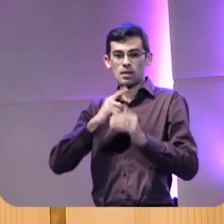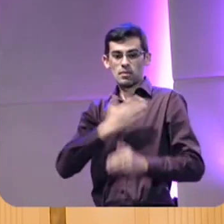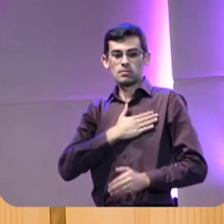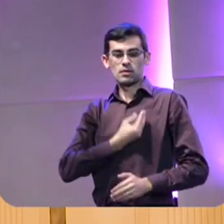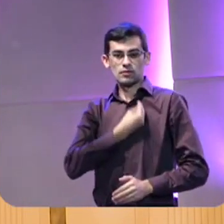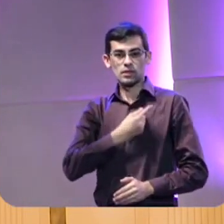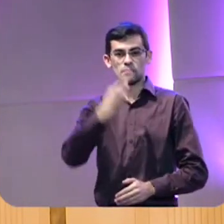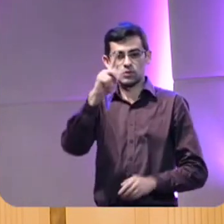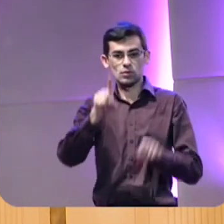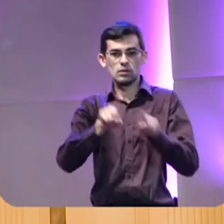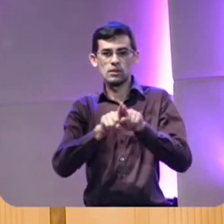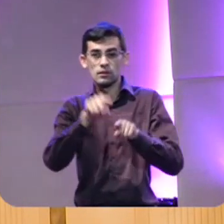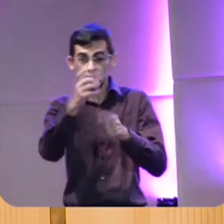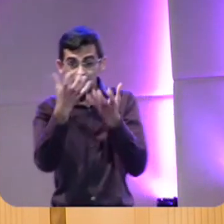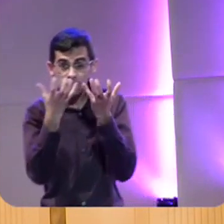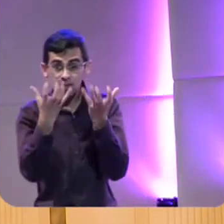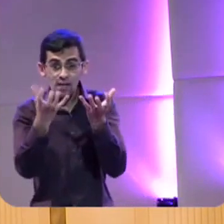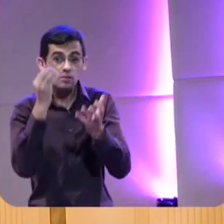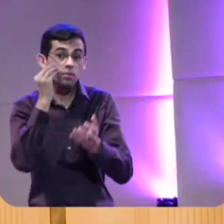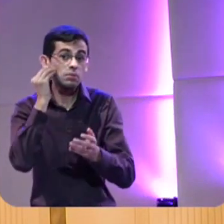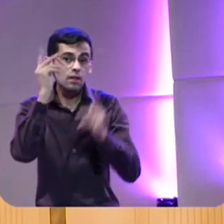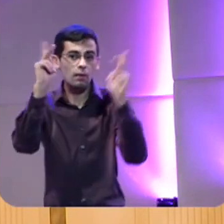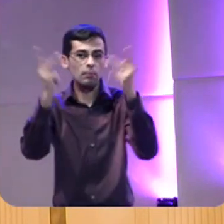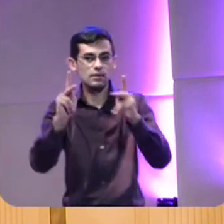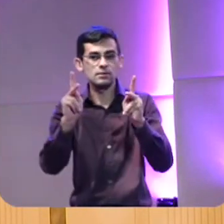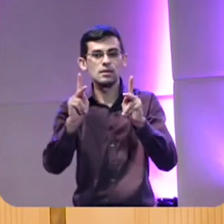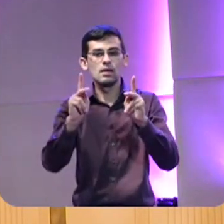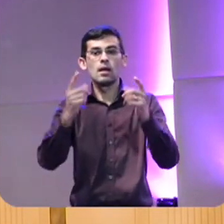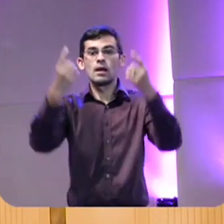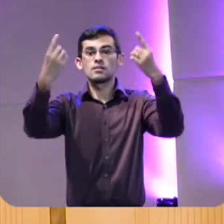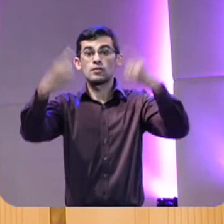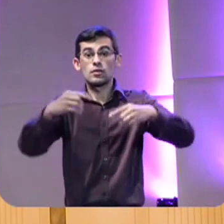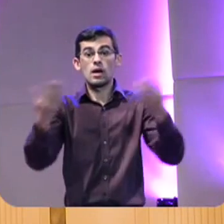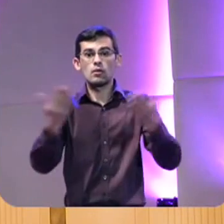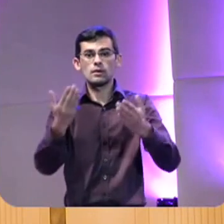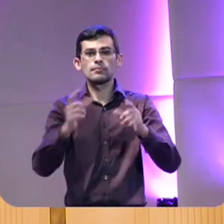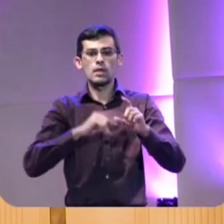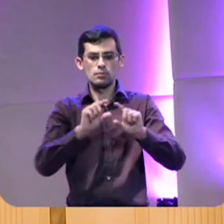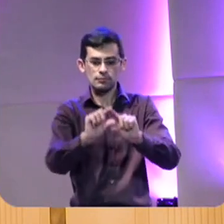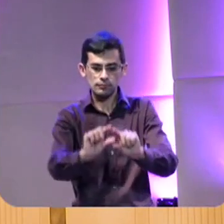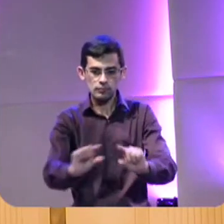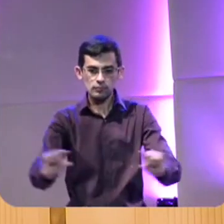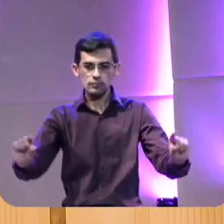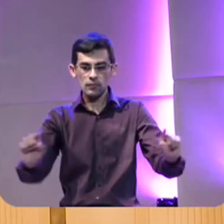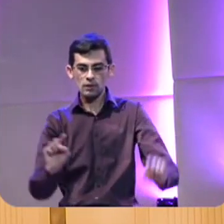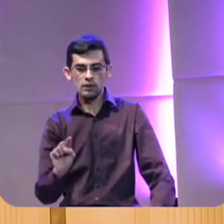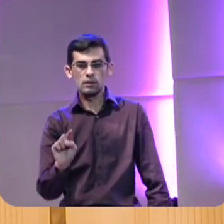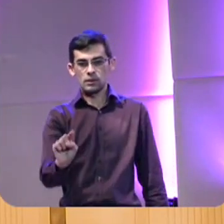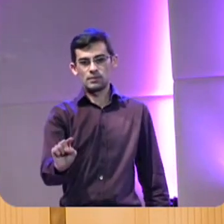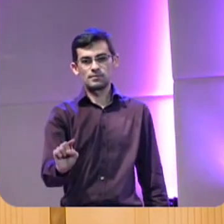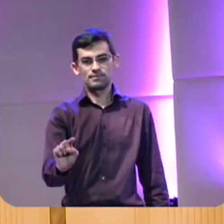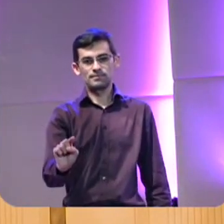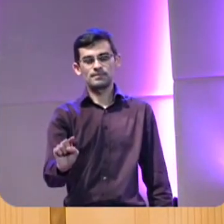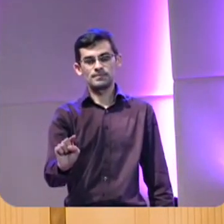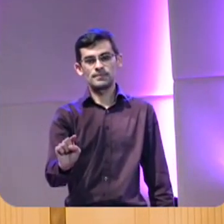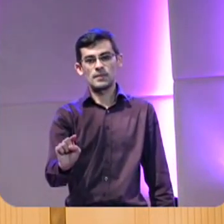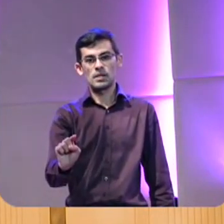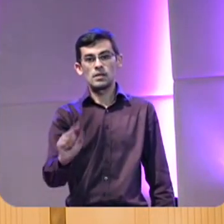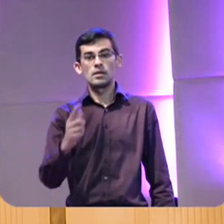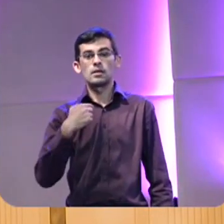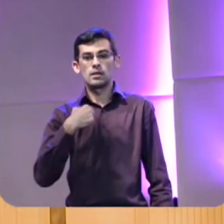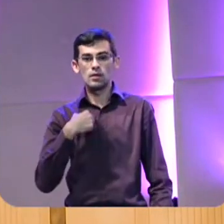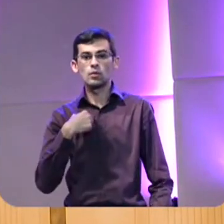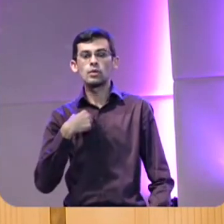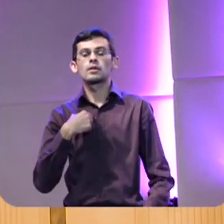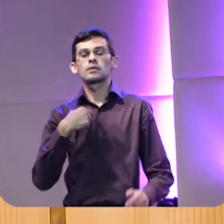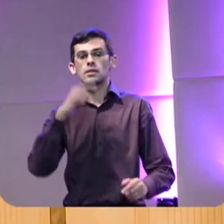colocou. Se você quer viver essa paz, eu quero desafiá-lo a entrar nesse link que está aí, clicar nesse link. E eu